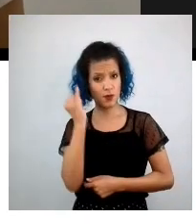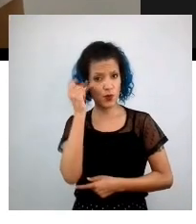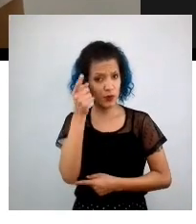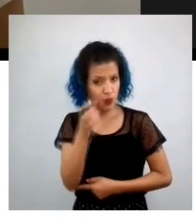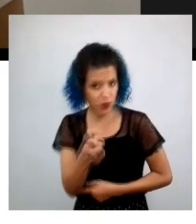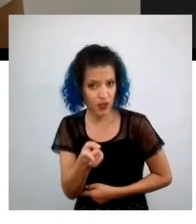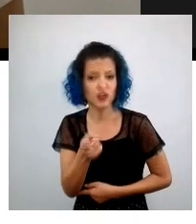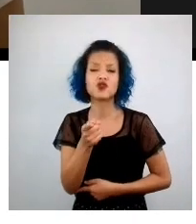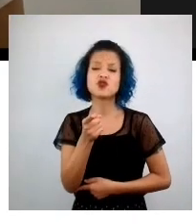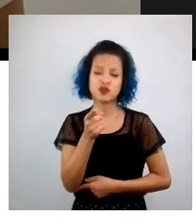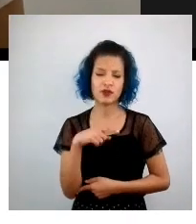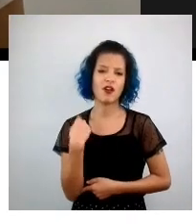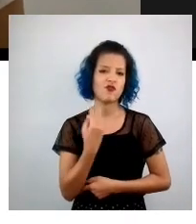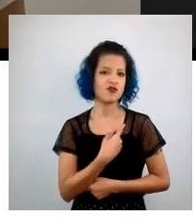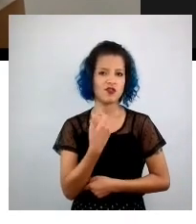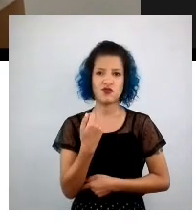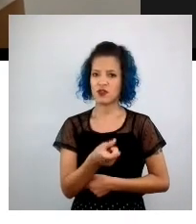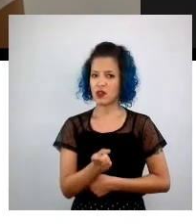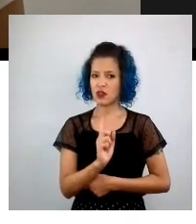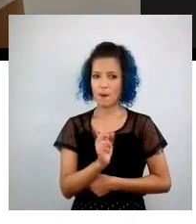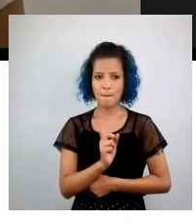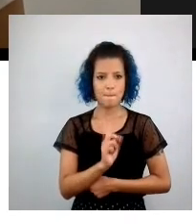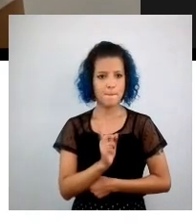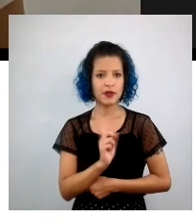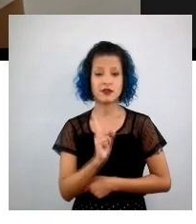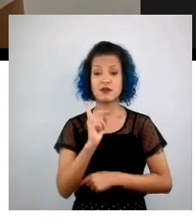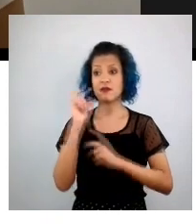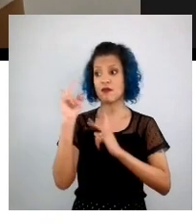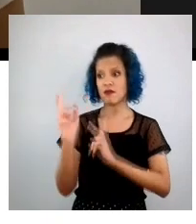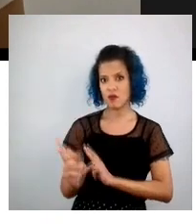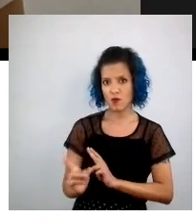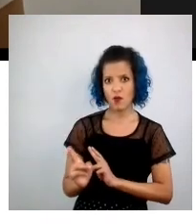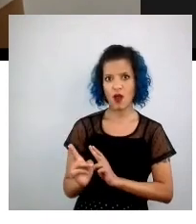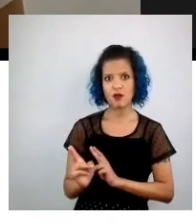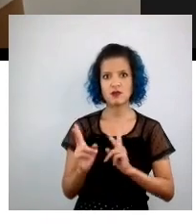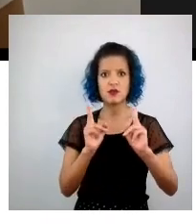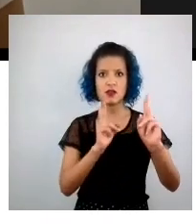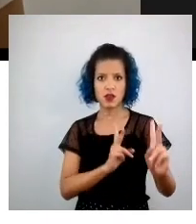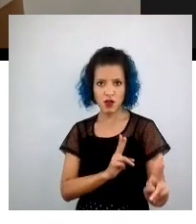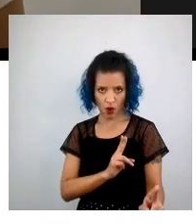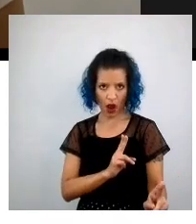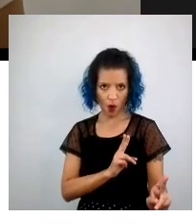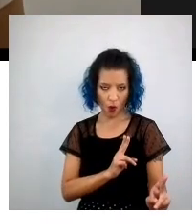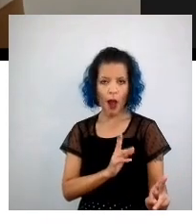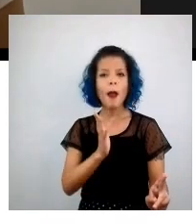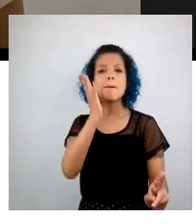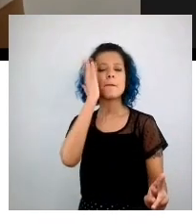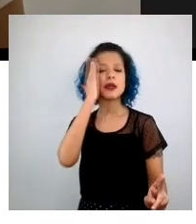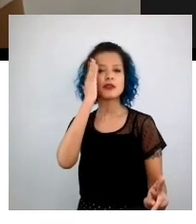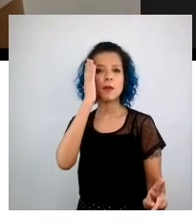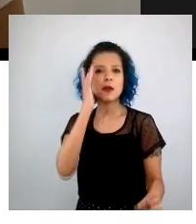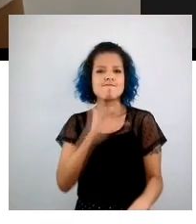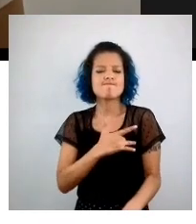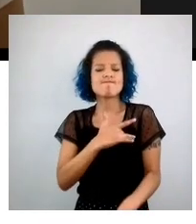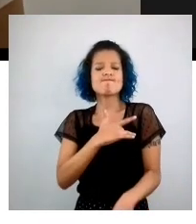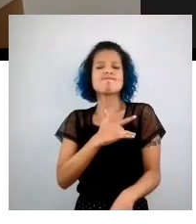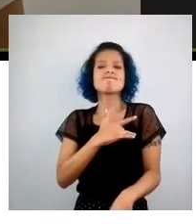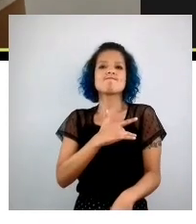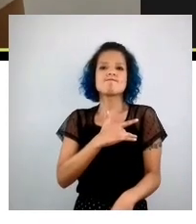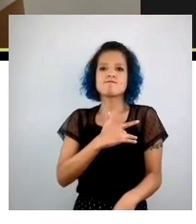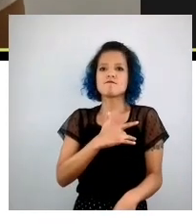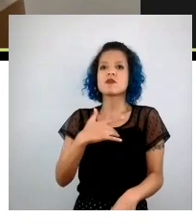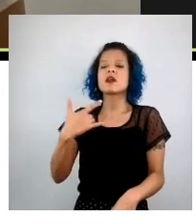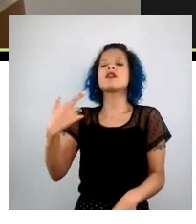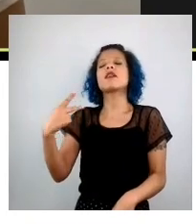precisa ser iguais para saber aonde toca cada história do outro,